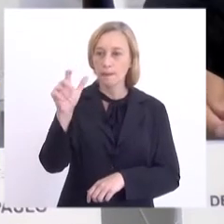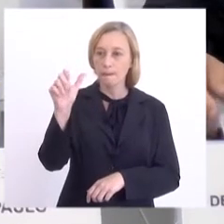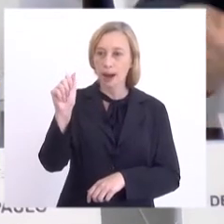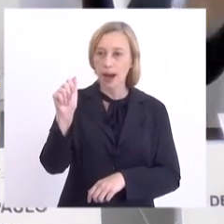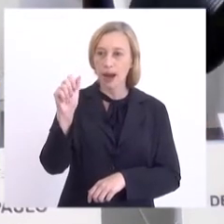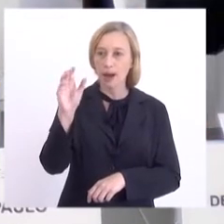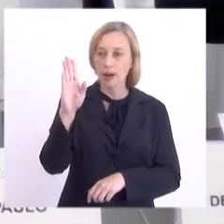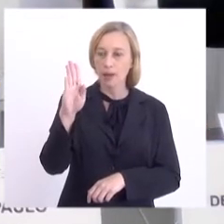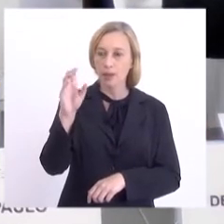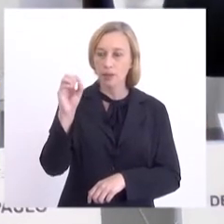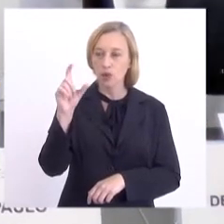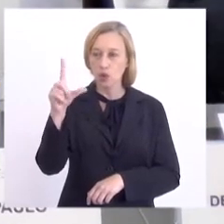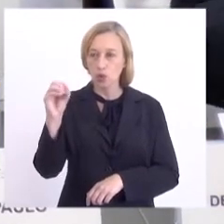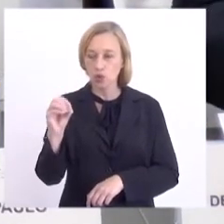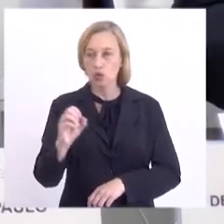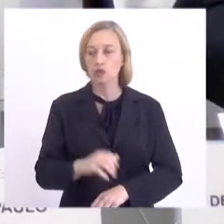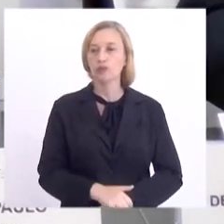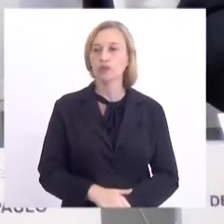Vilarinho